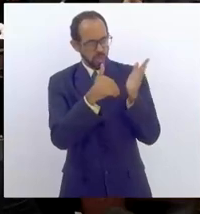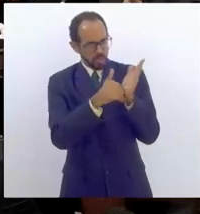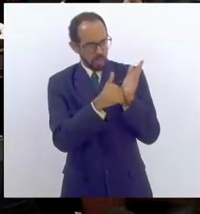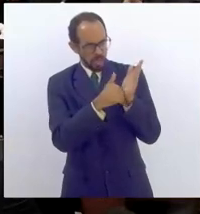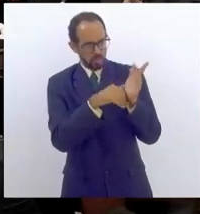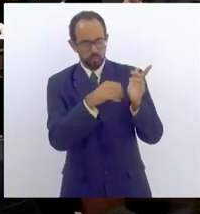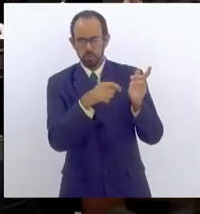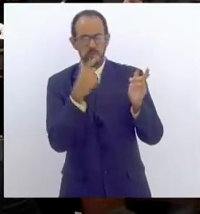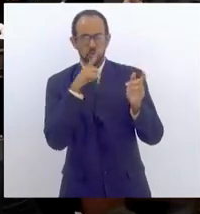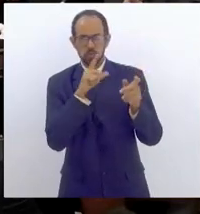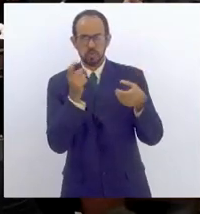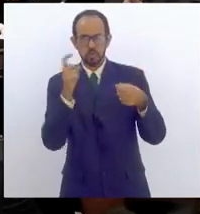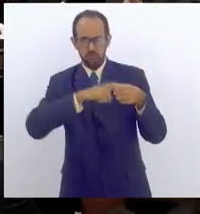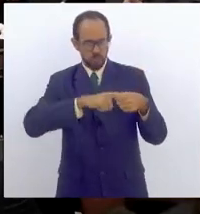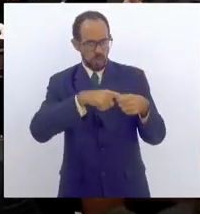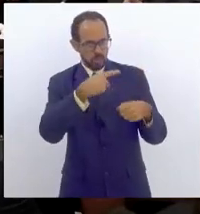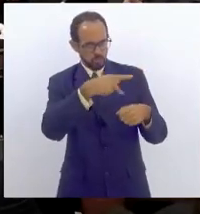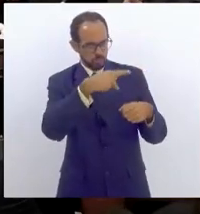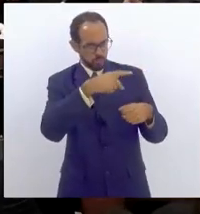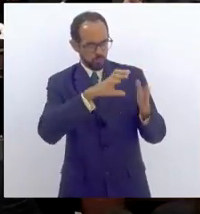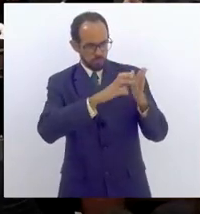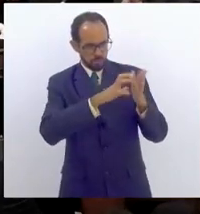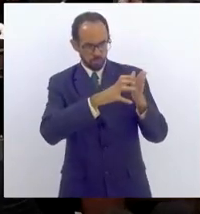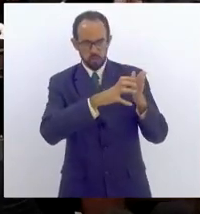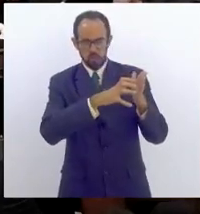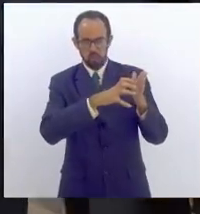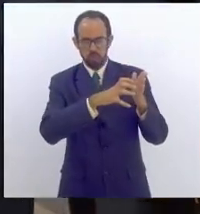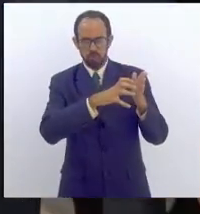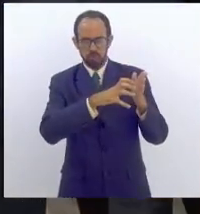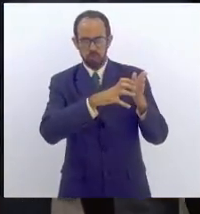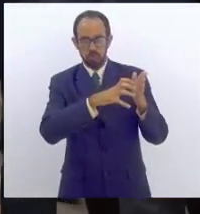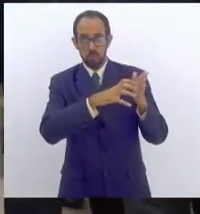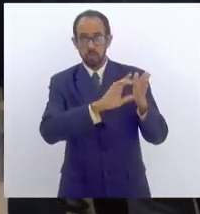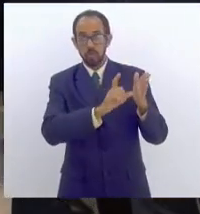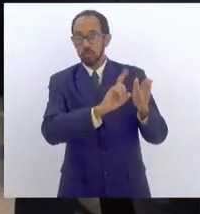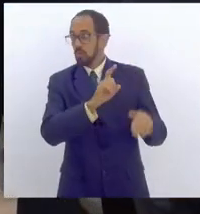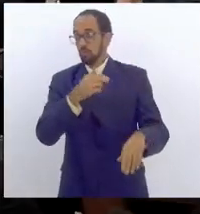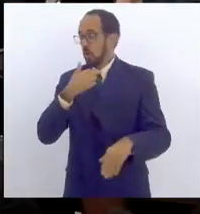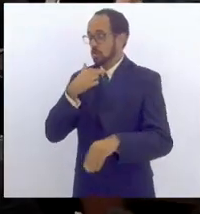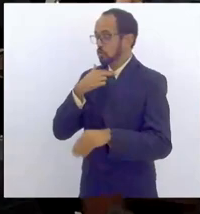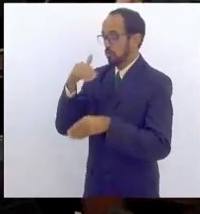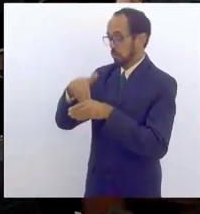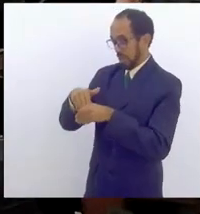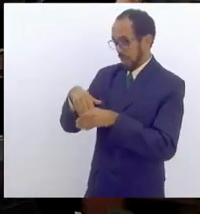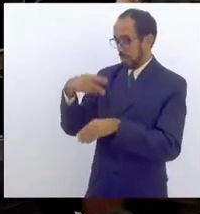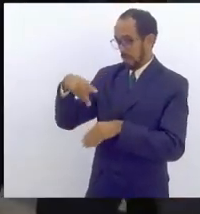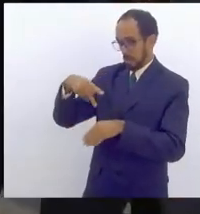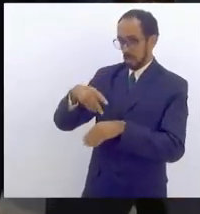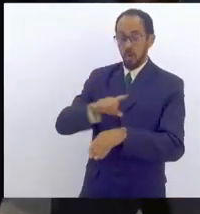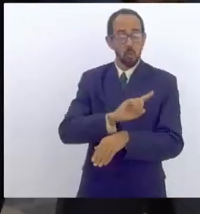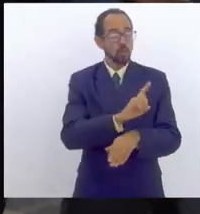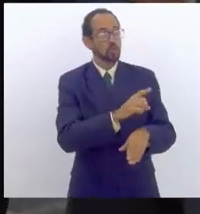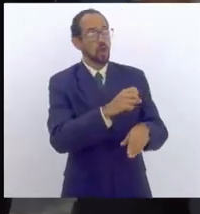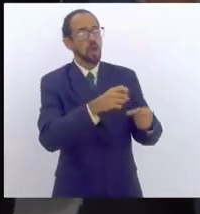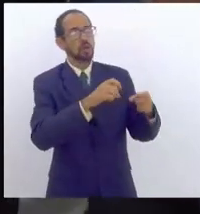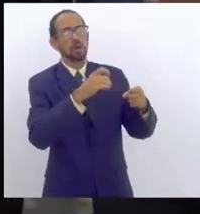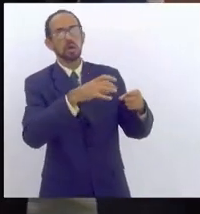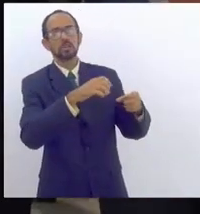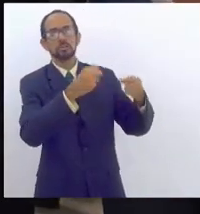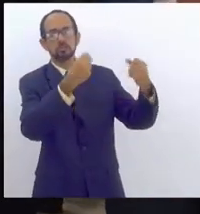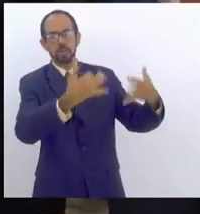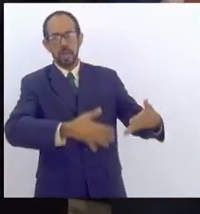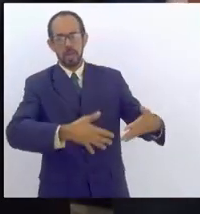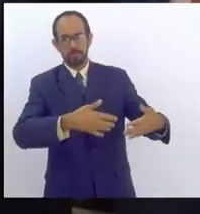É do seu partido, sua companheira. Eu não posso votar por aí. Não, eu sei, mas explicar a situação, claro. Não, deputada Lucinha já estava